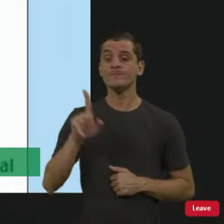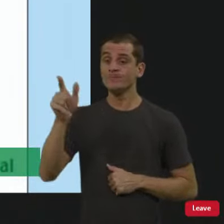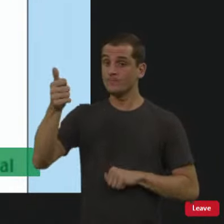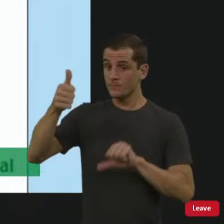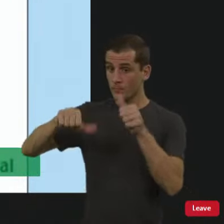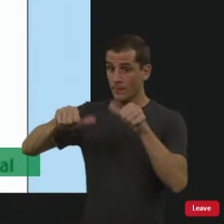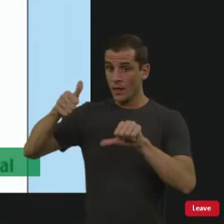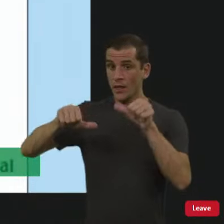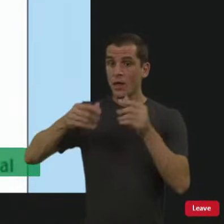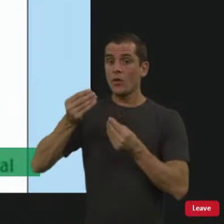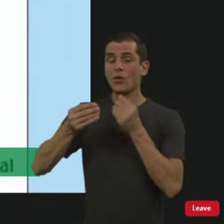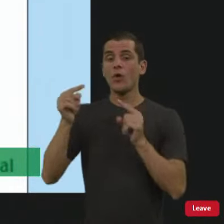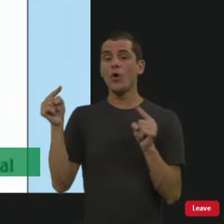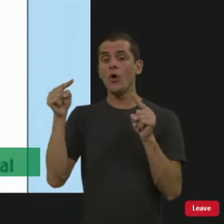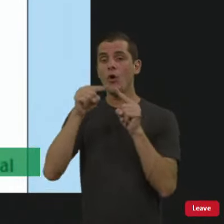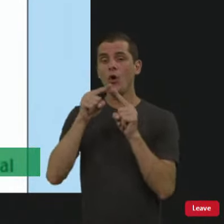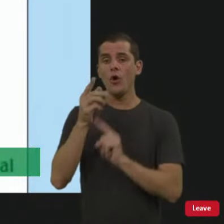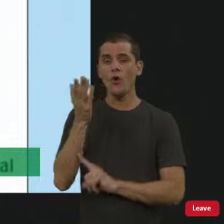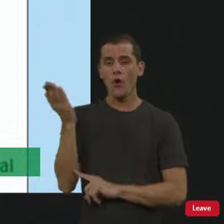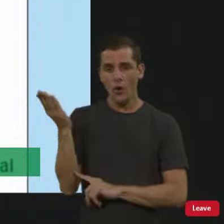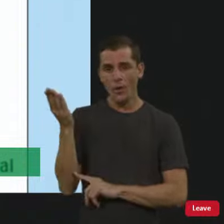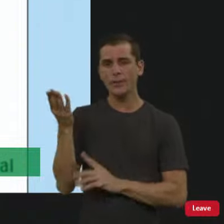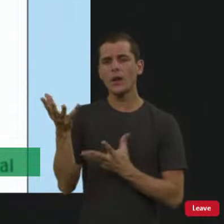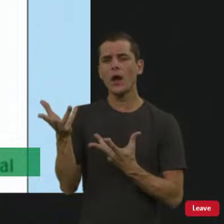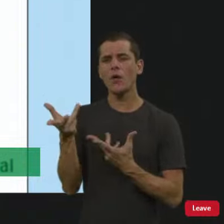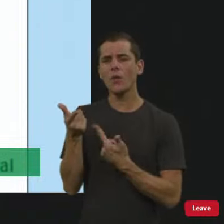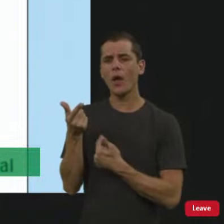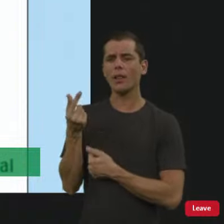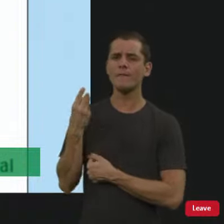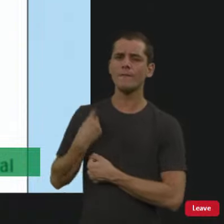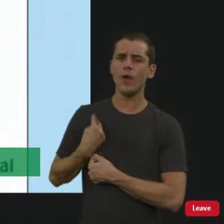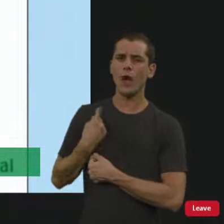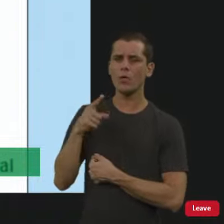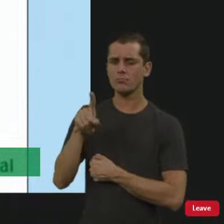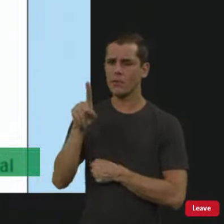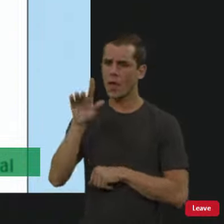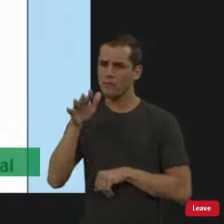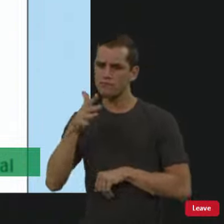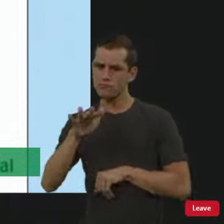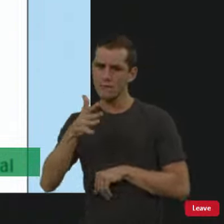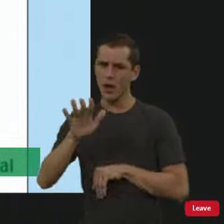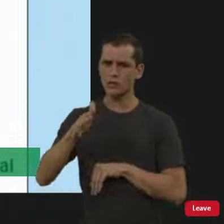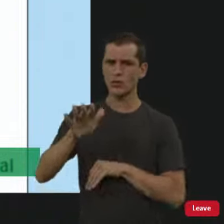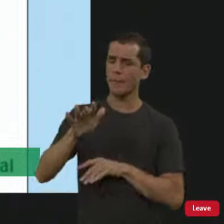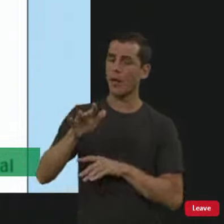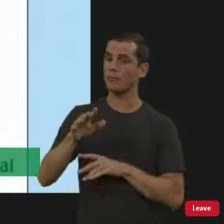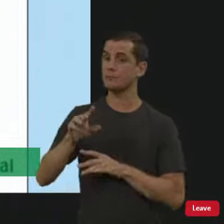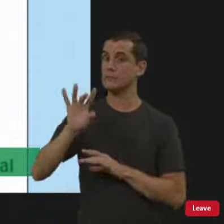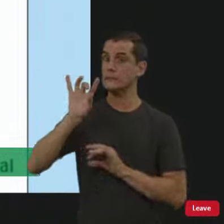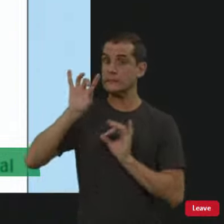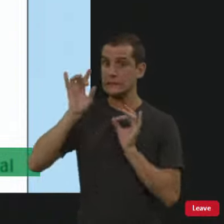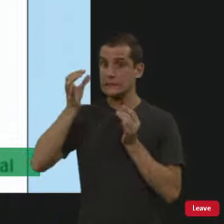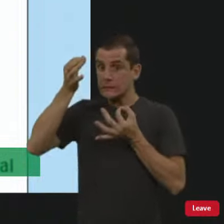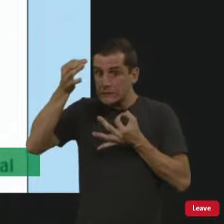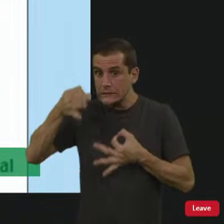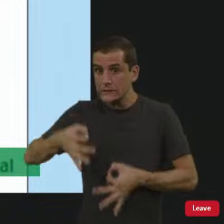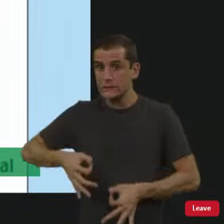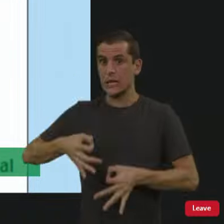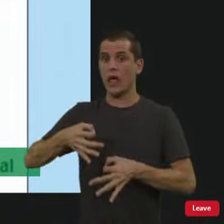objetivo, numérico, a qualidade de vida. É óbvio que isso é superficial, né? Ninguém é capaz de definir uma qualidade de